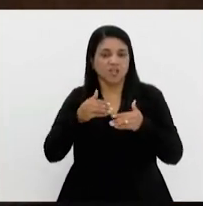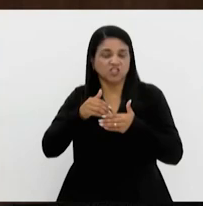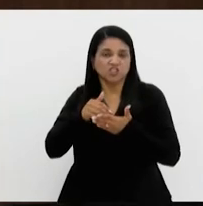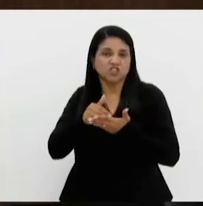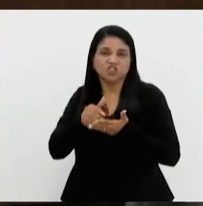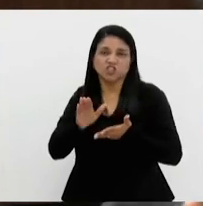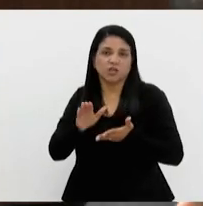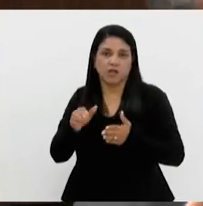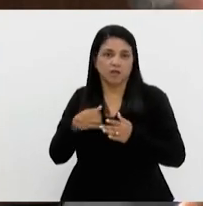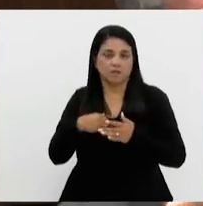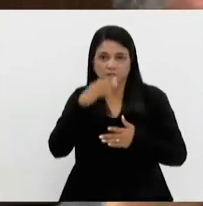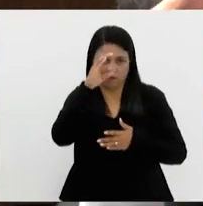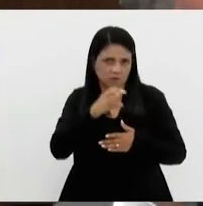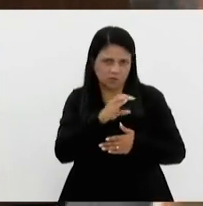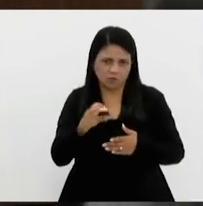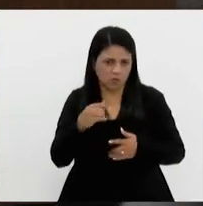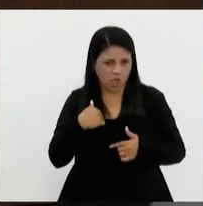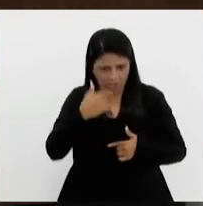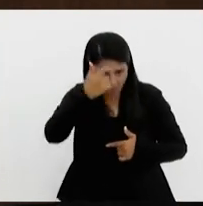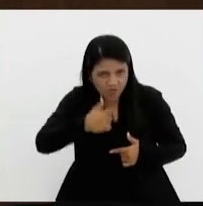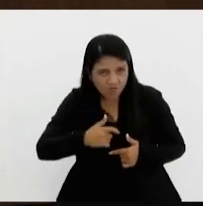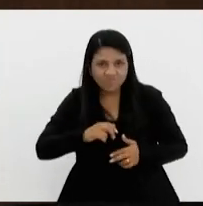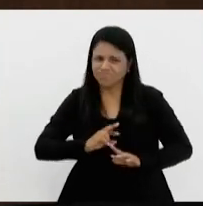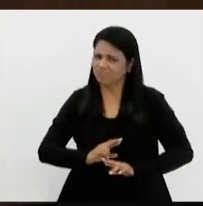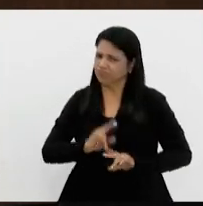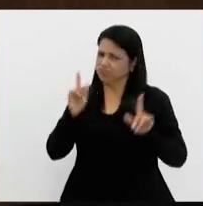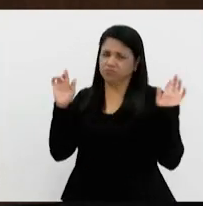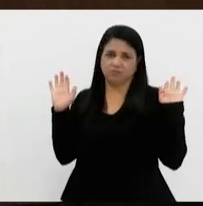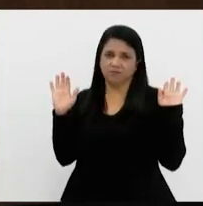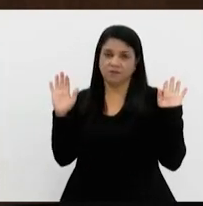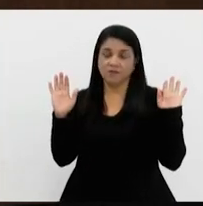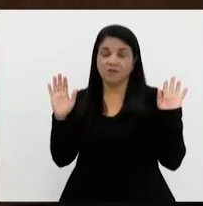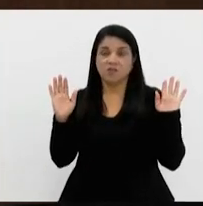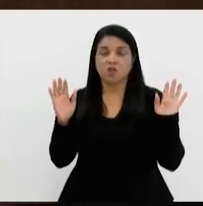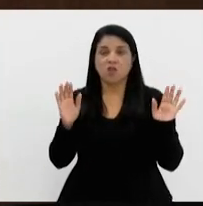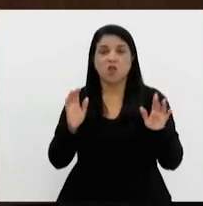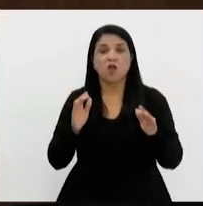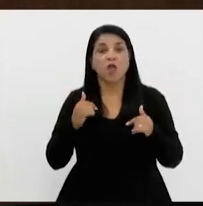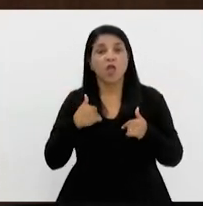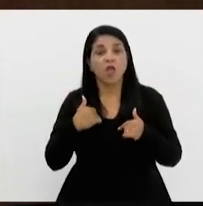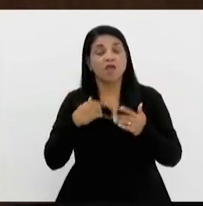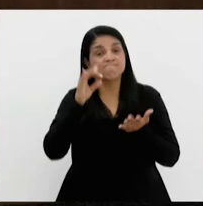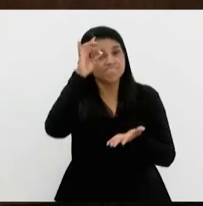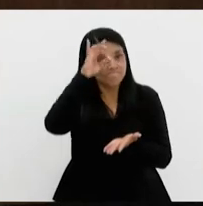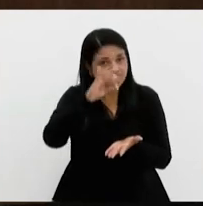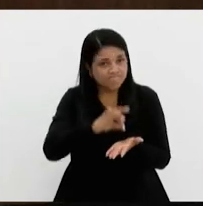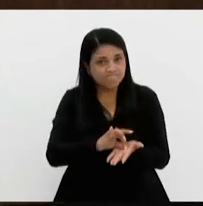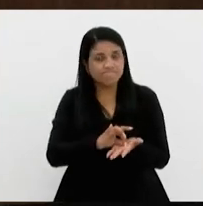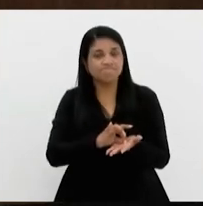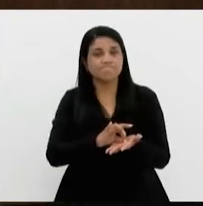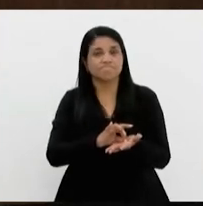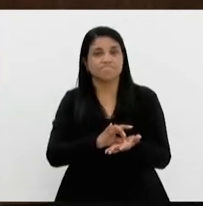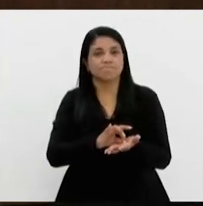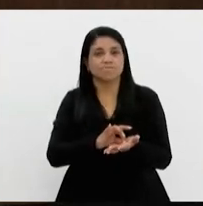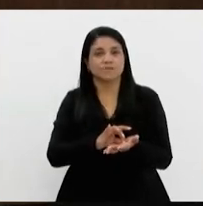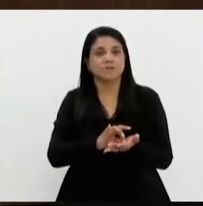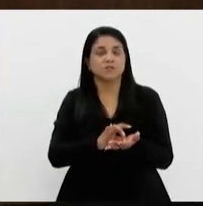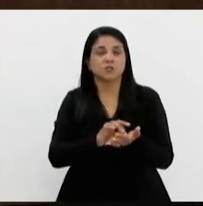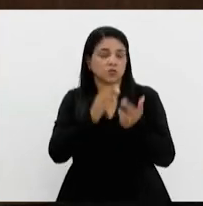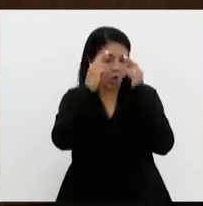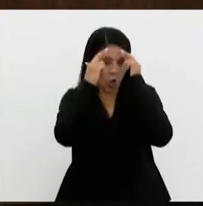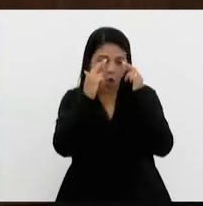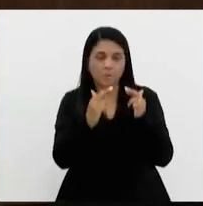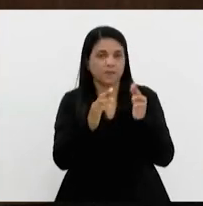não me compete, quem quer que seja, mas é um fato, um dado concreto, que está em